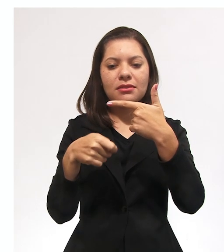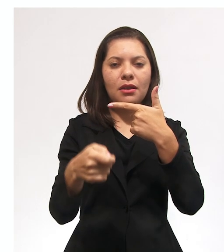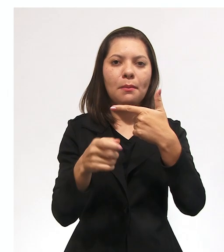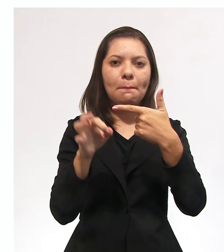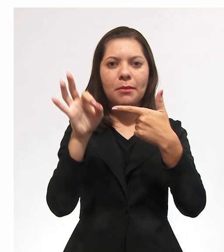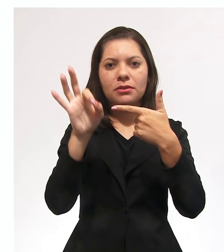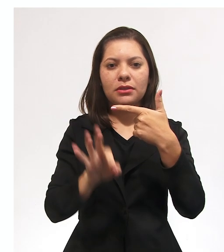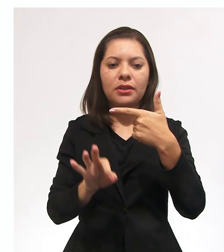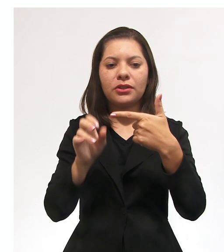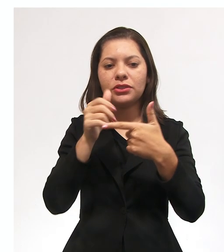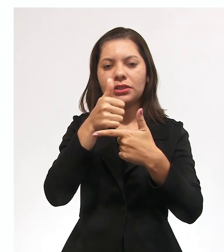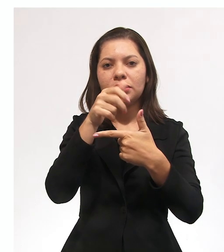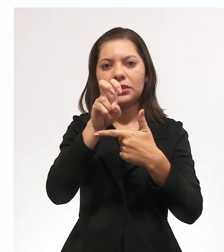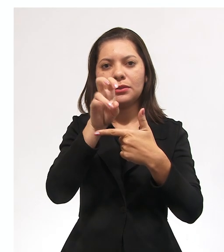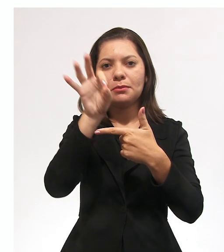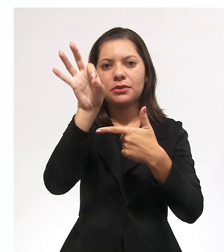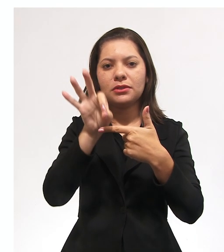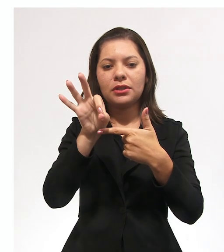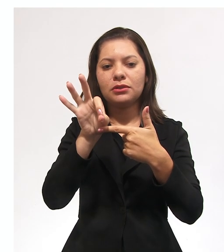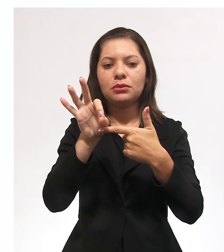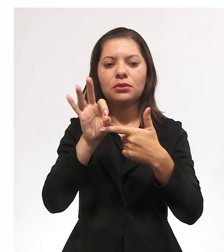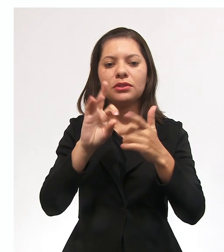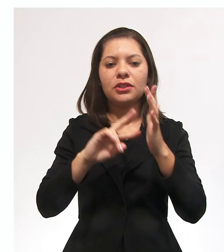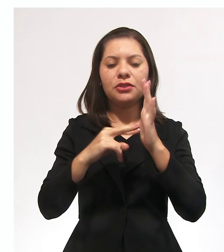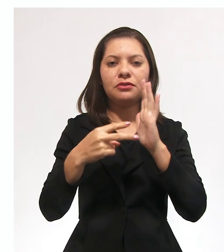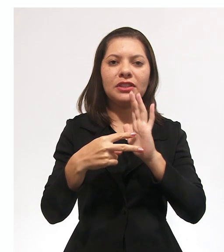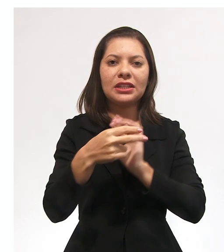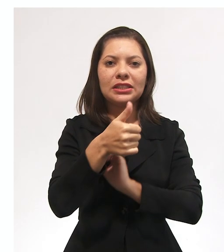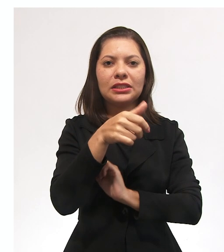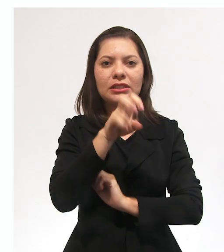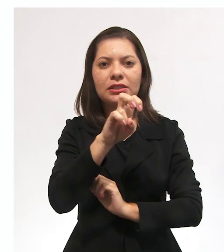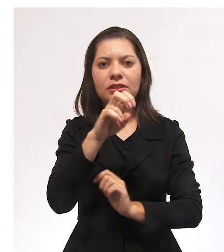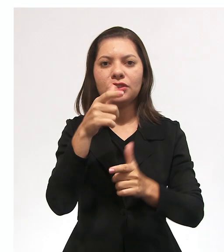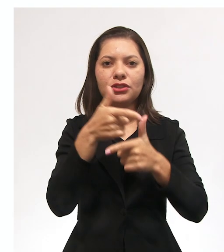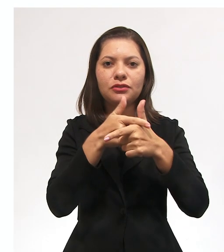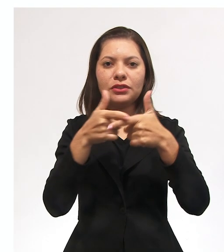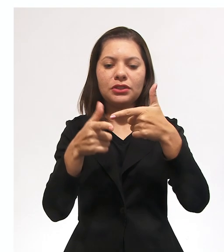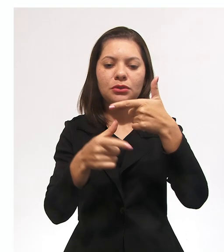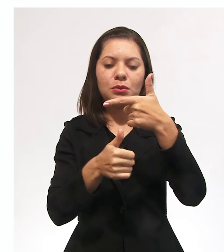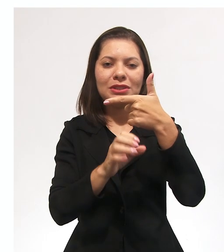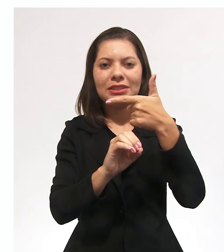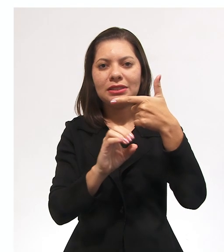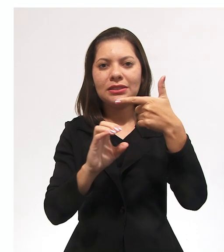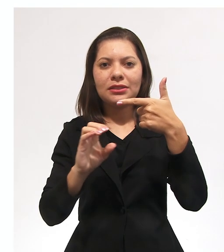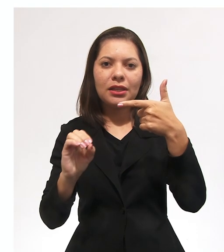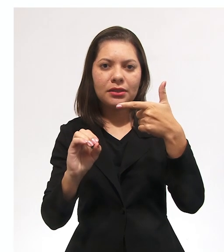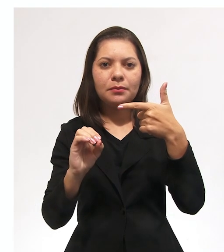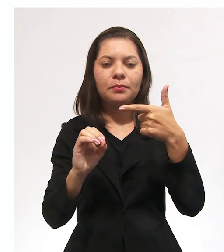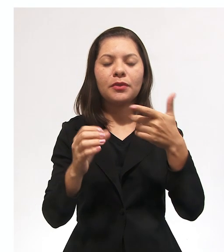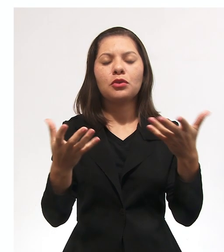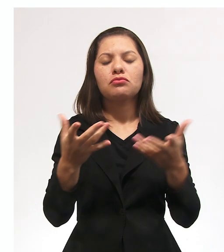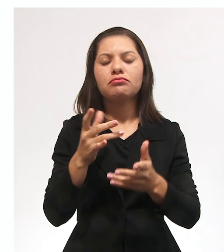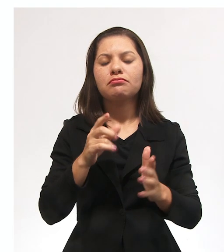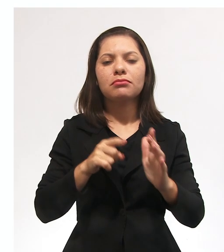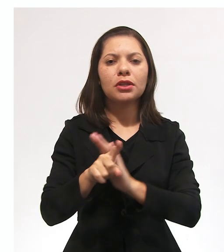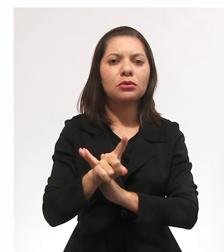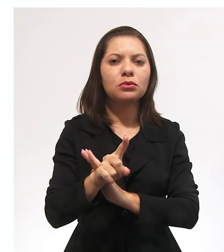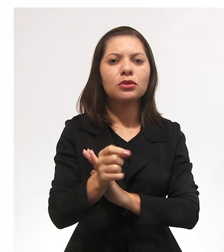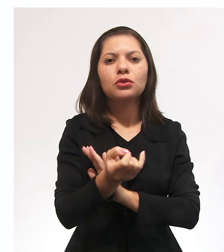porcentagem. 15% é, na verdade, 15 dividido em 100 partes, 15 dividido por 100. E eu quero saber quanto